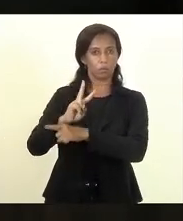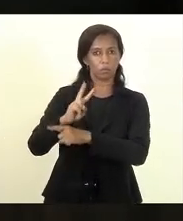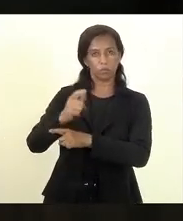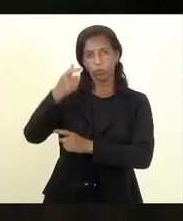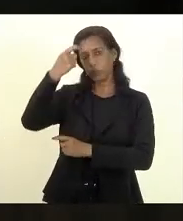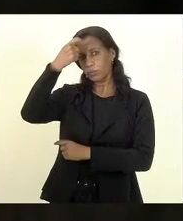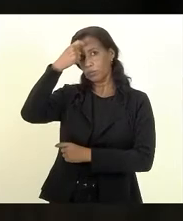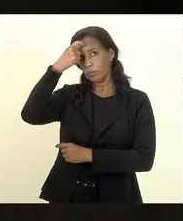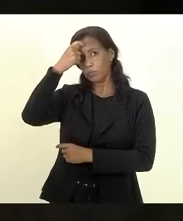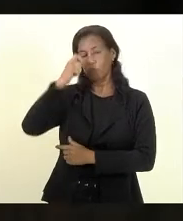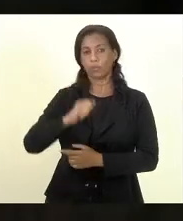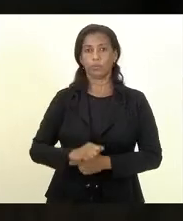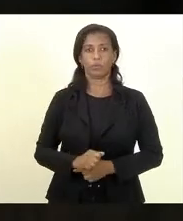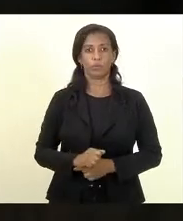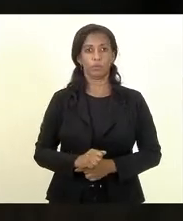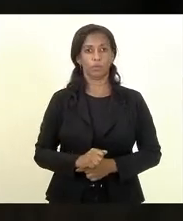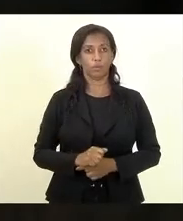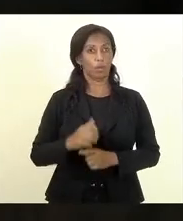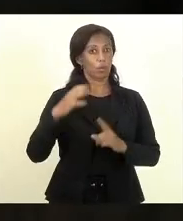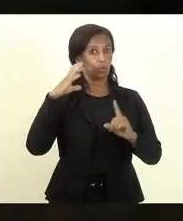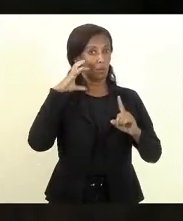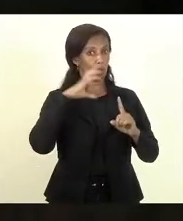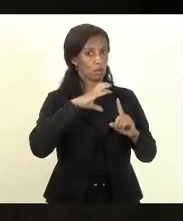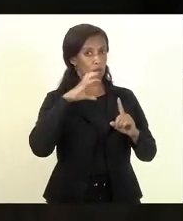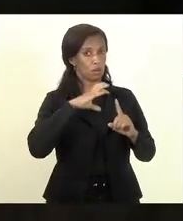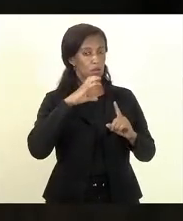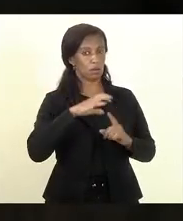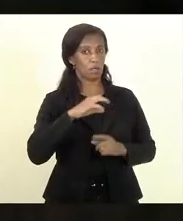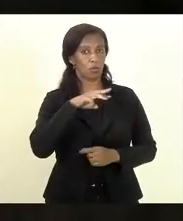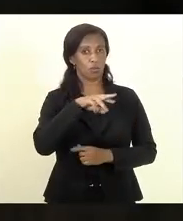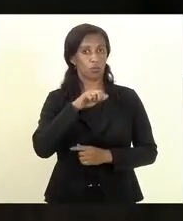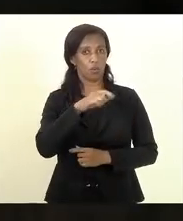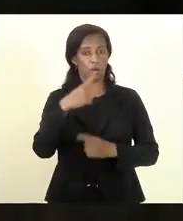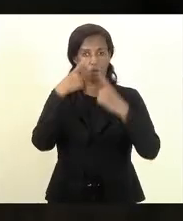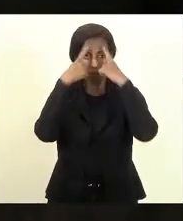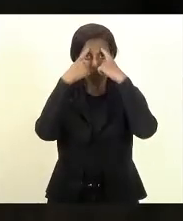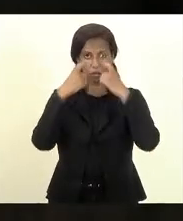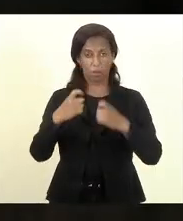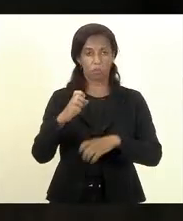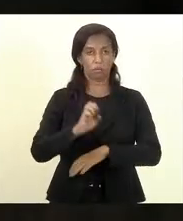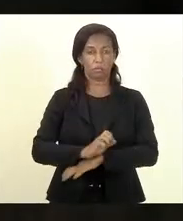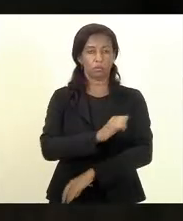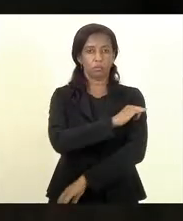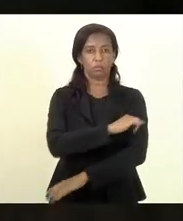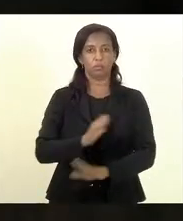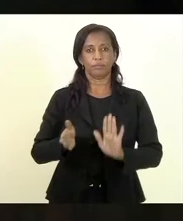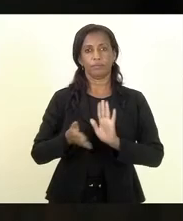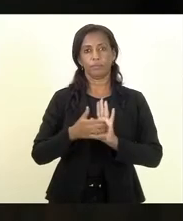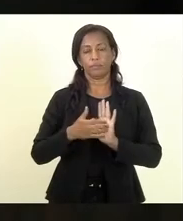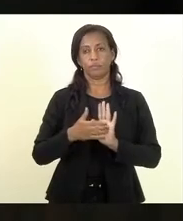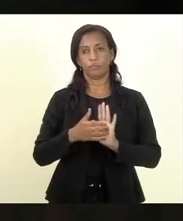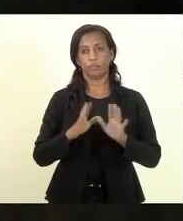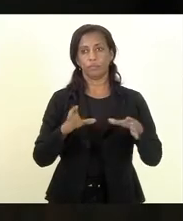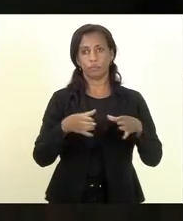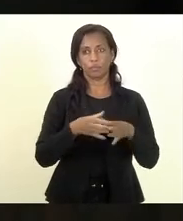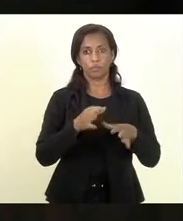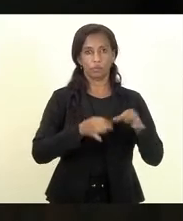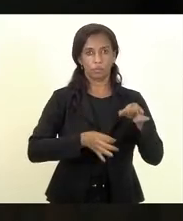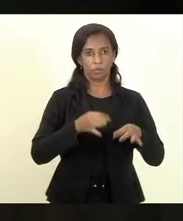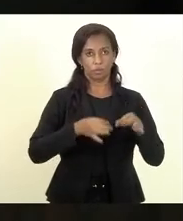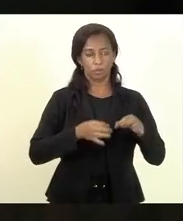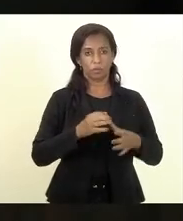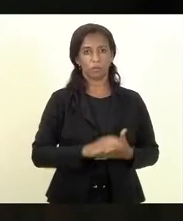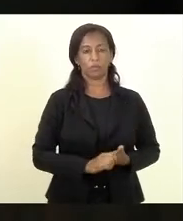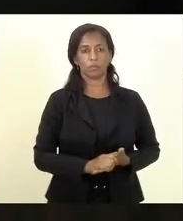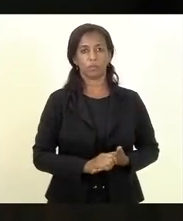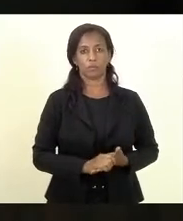conscientização do assédio moral e violência no âmbito do Estado do Rio de Janeiro. Pareceres da Comissão de Constituição e Justiça pela